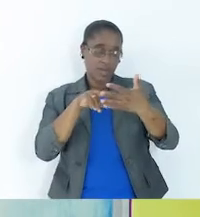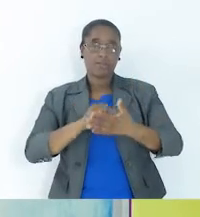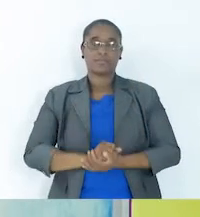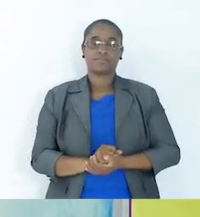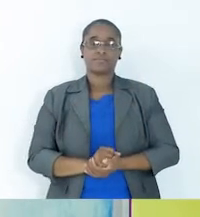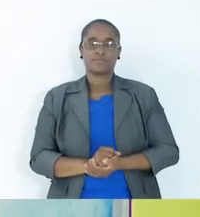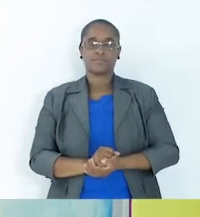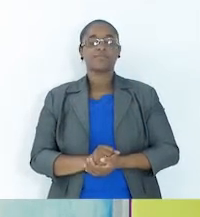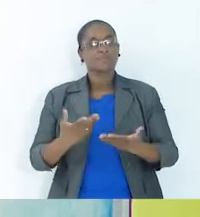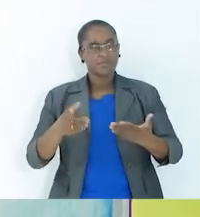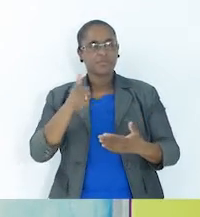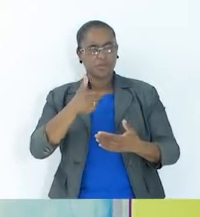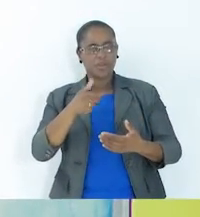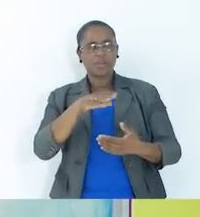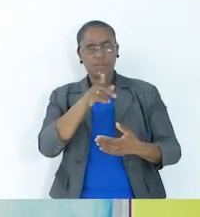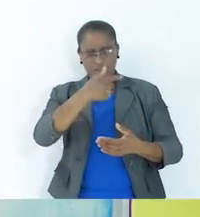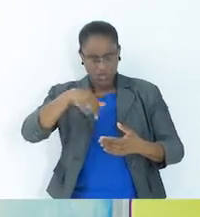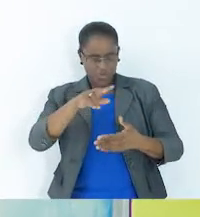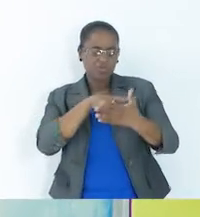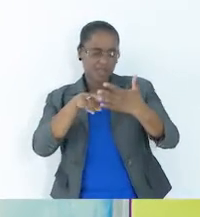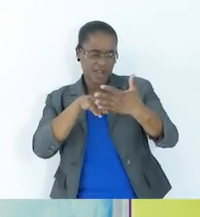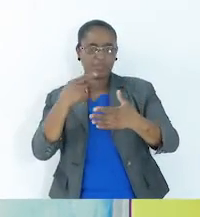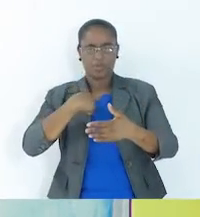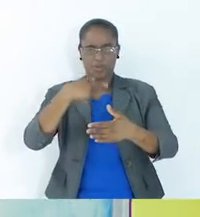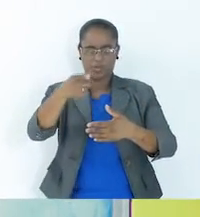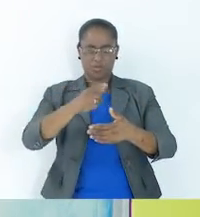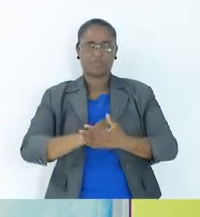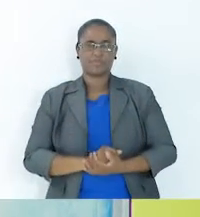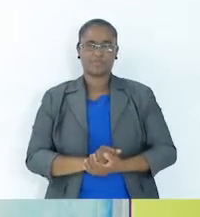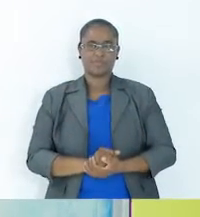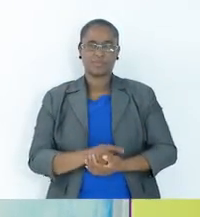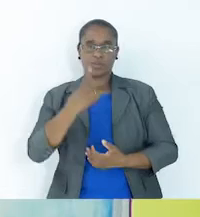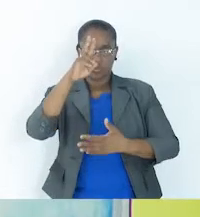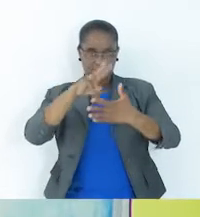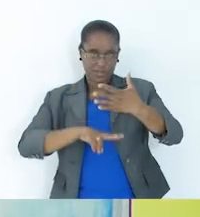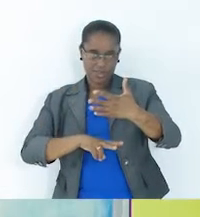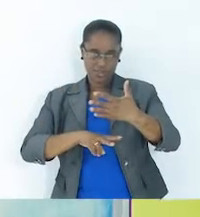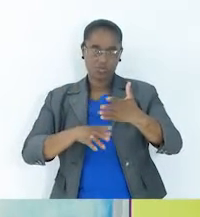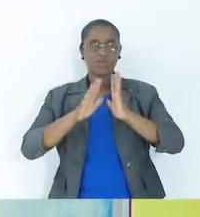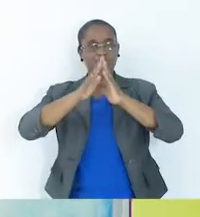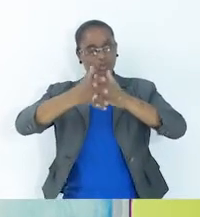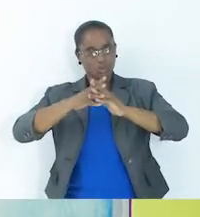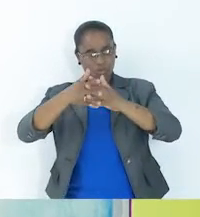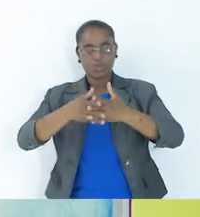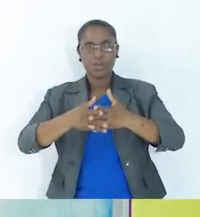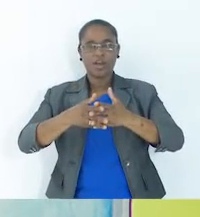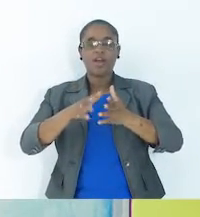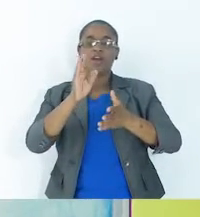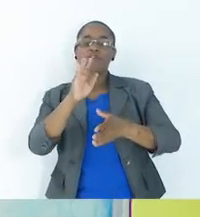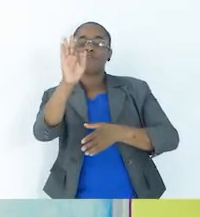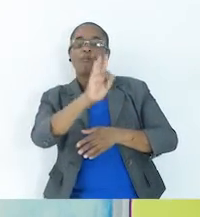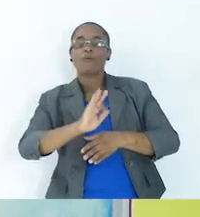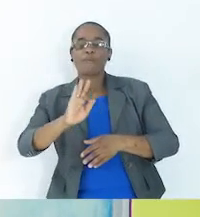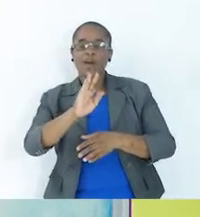Então não, lemos nós. Ok? Então vamos lá. Um texto que pela sua estética ou estrutura, formato,